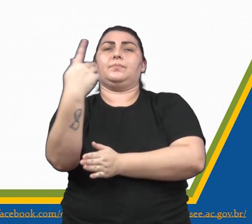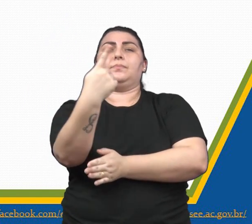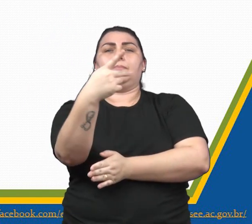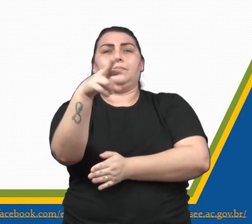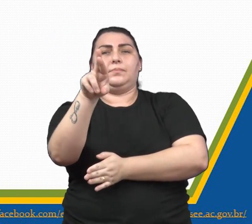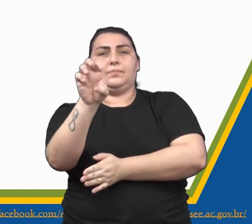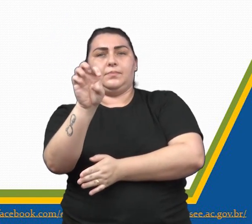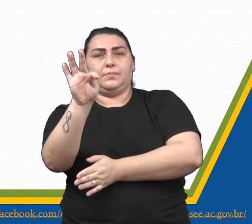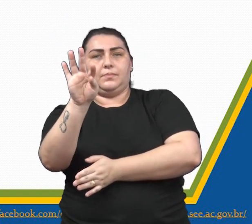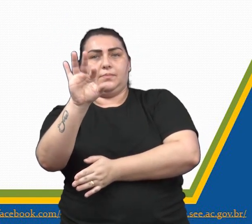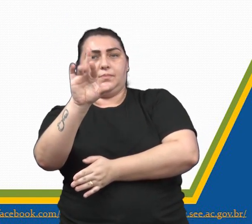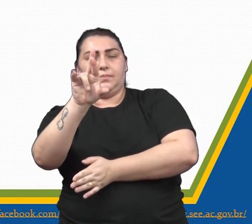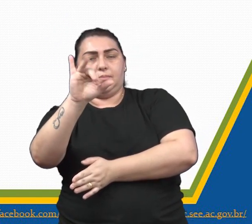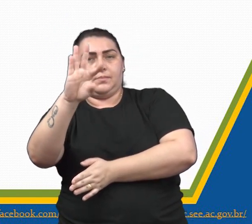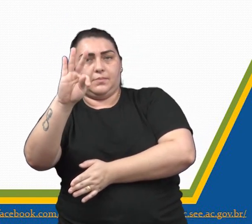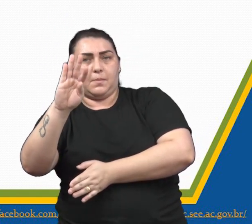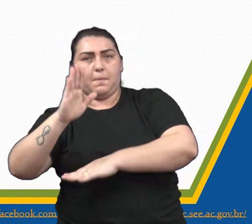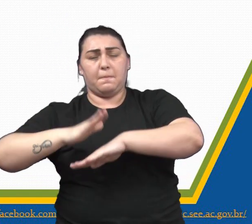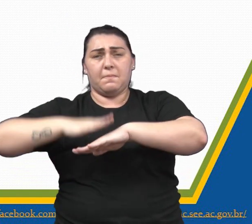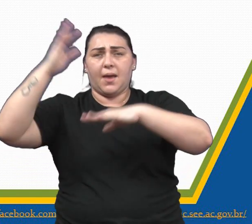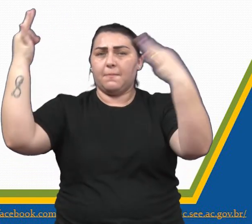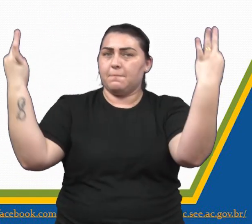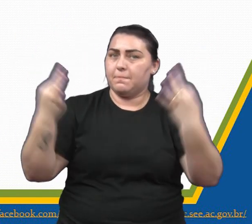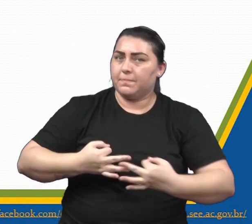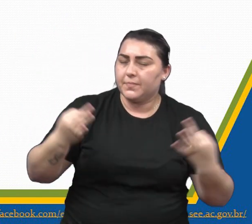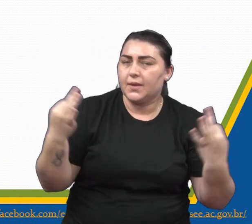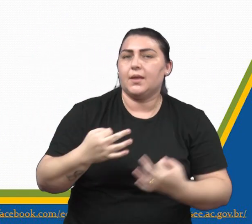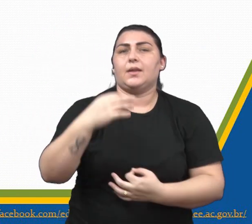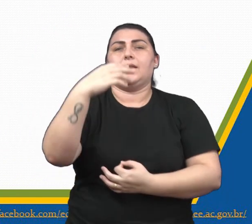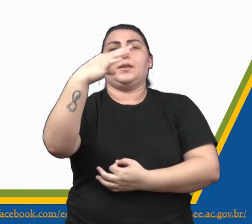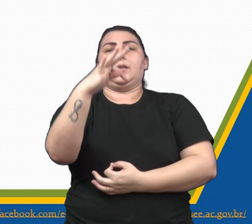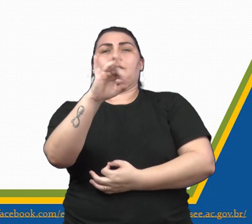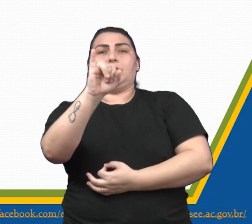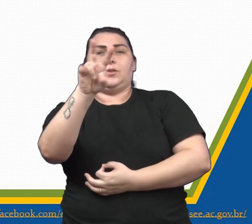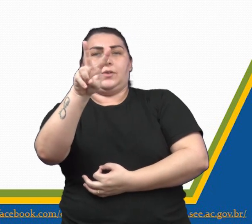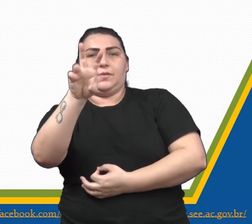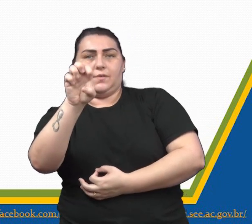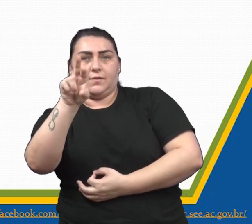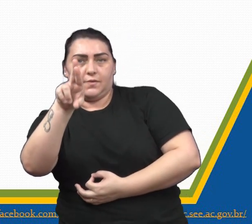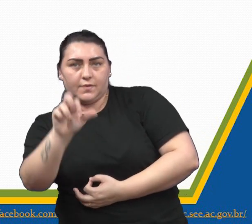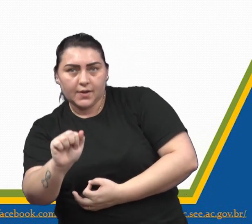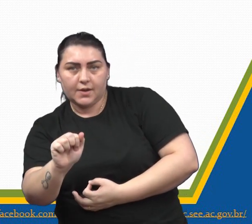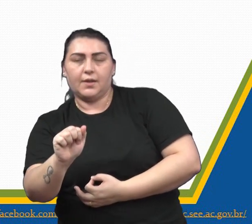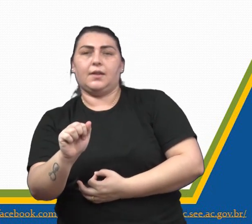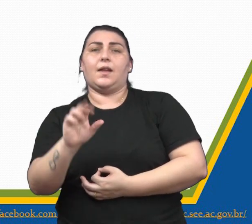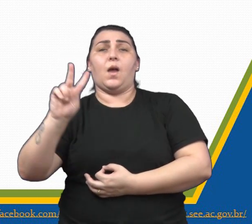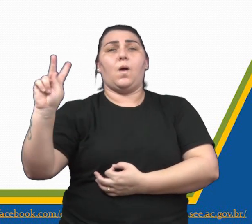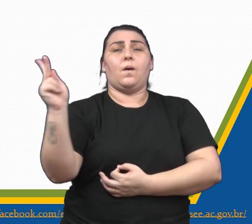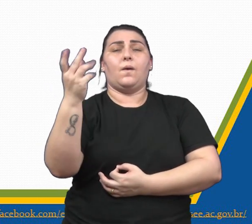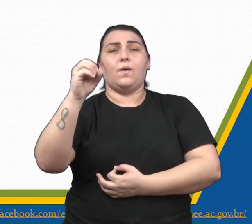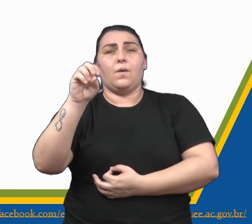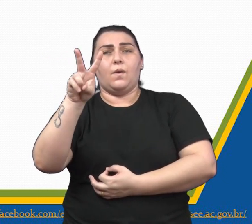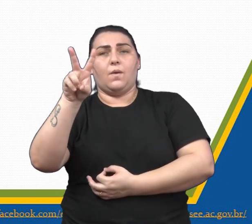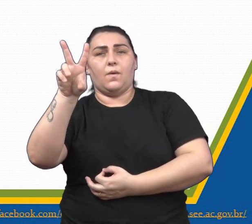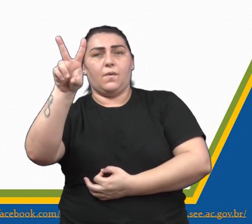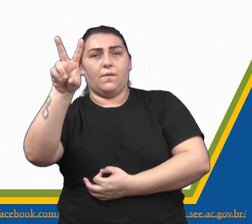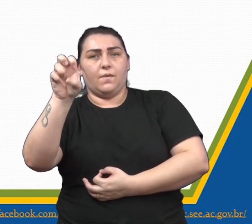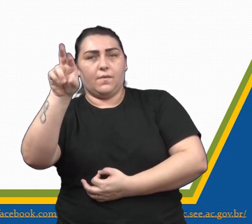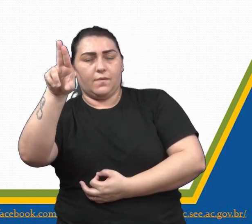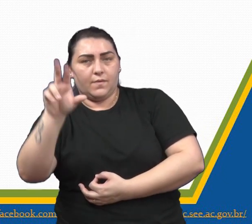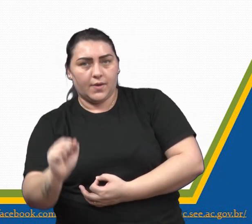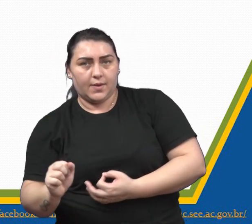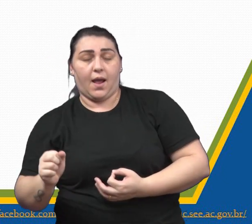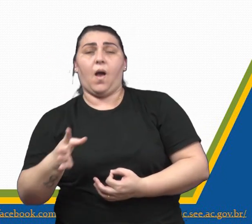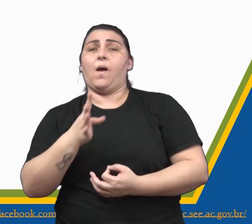que perfeito. Exemplos: tivera, houvera escolhido e houvera acabado. Enfim,